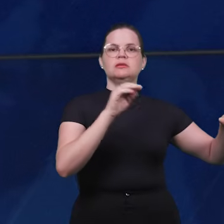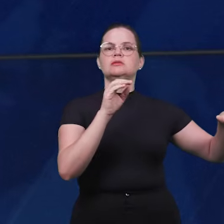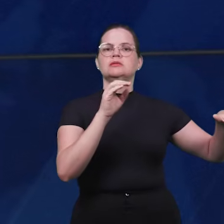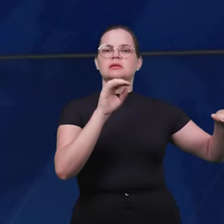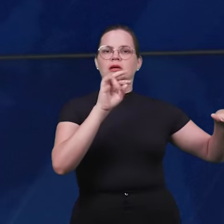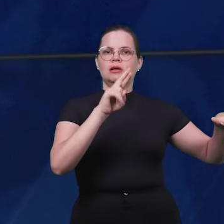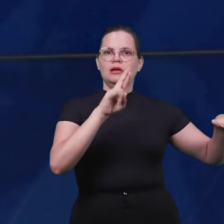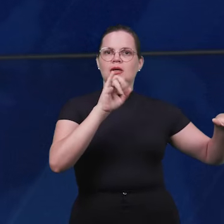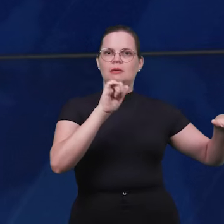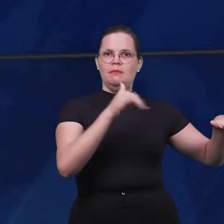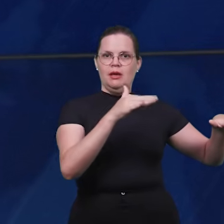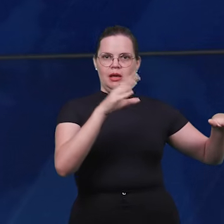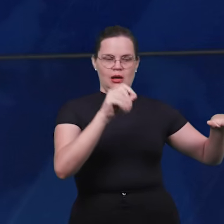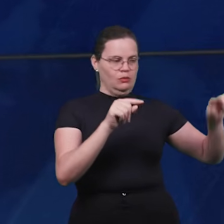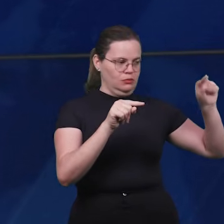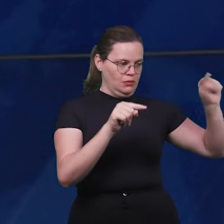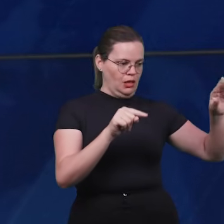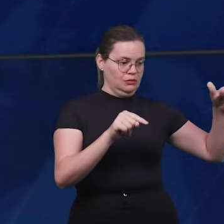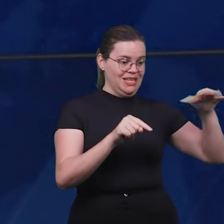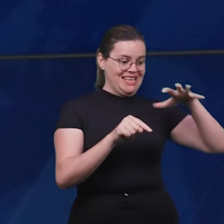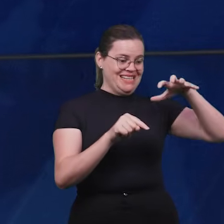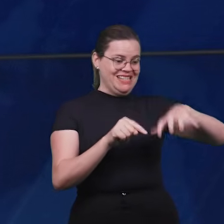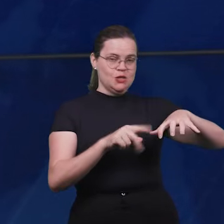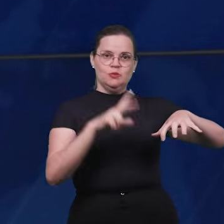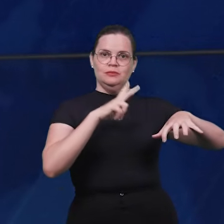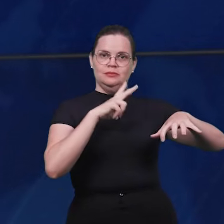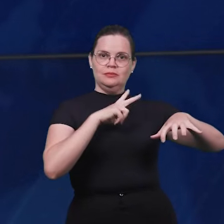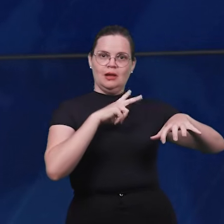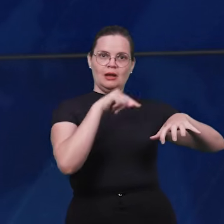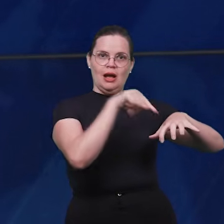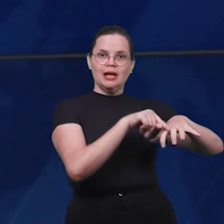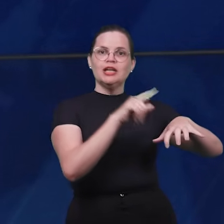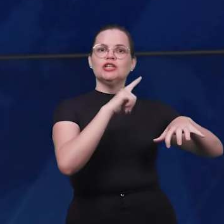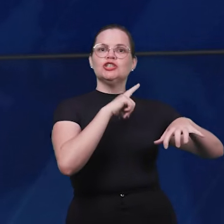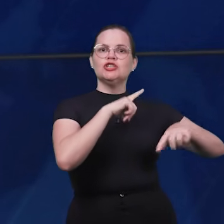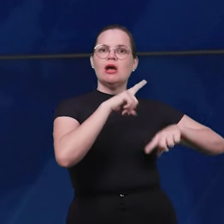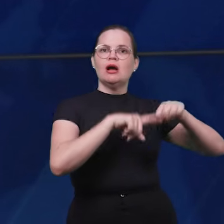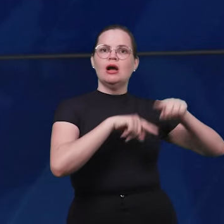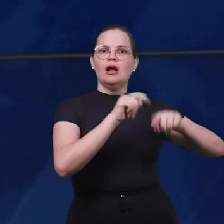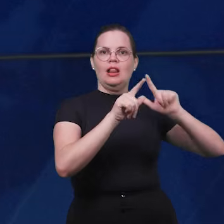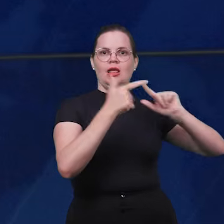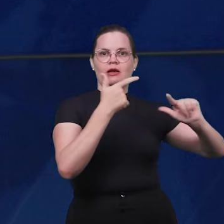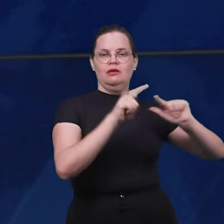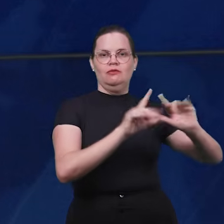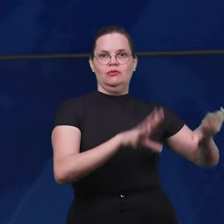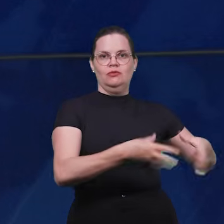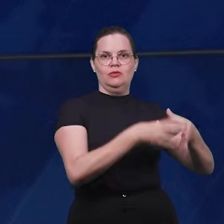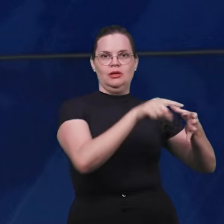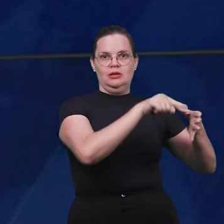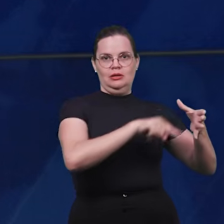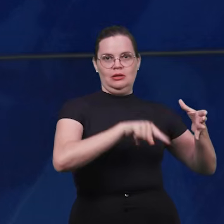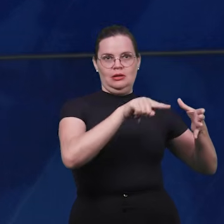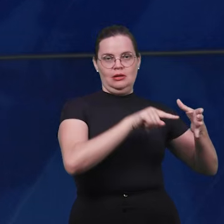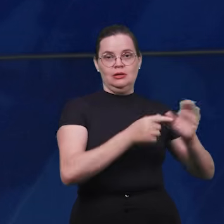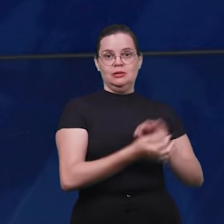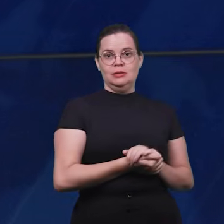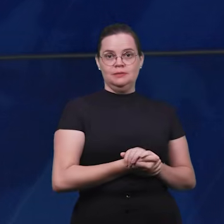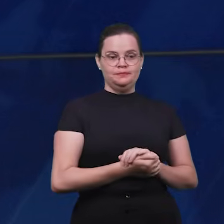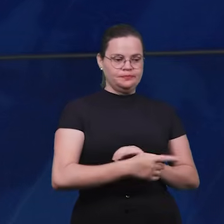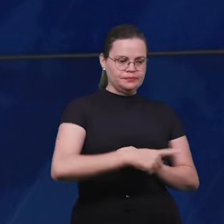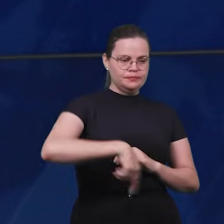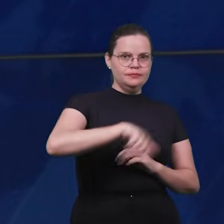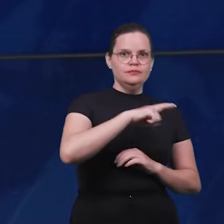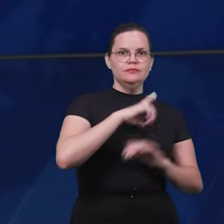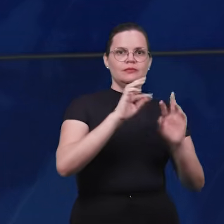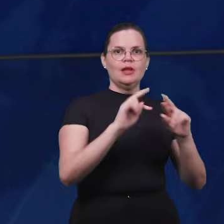seguiam os coatitas, aqueles que eram encarregados dos objetos sagrados. Esses, por sua vez, eram seguidos